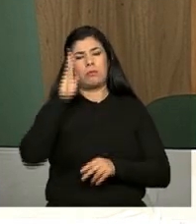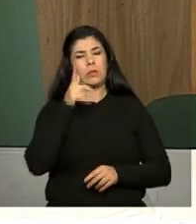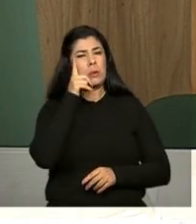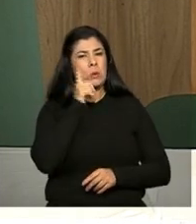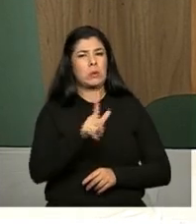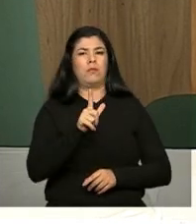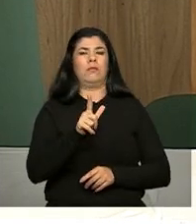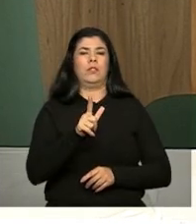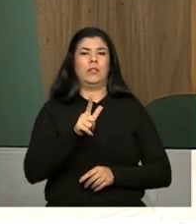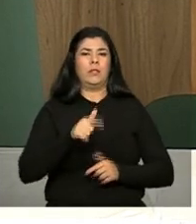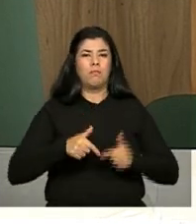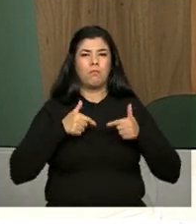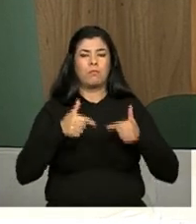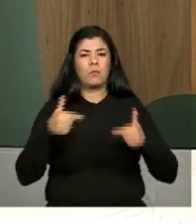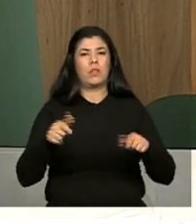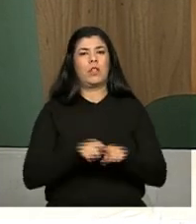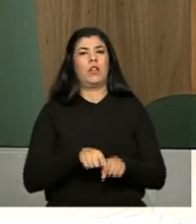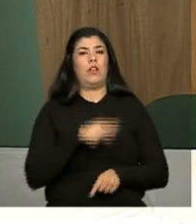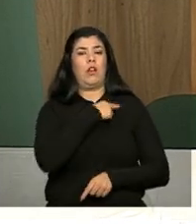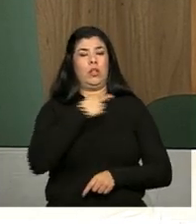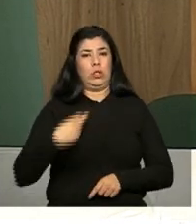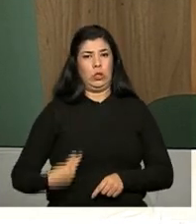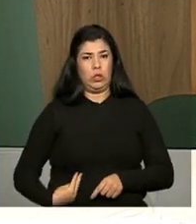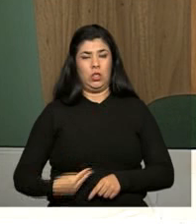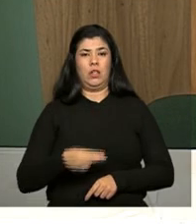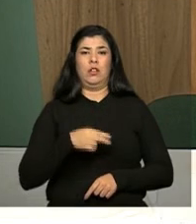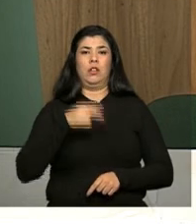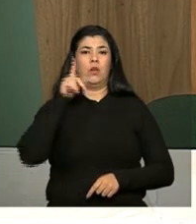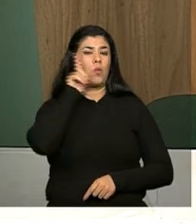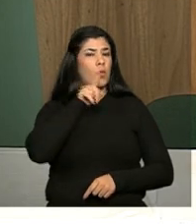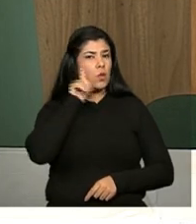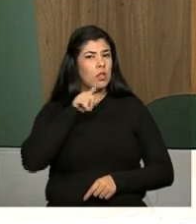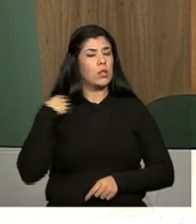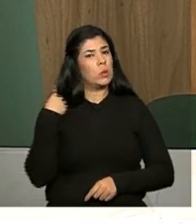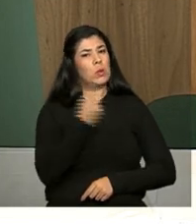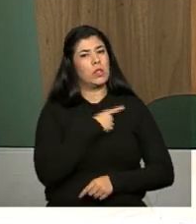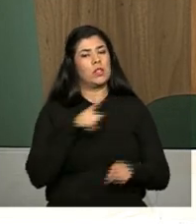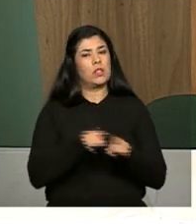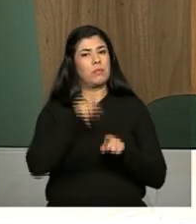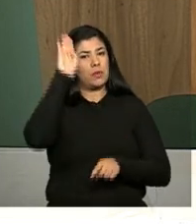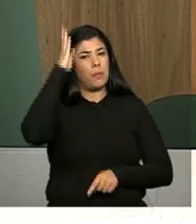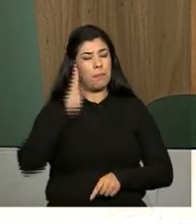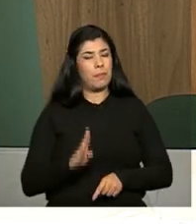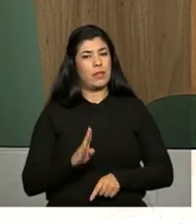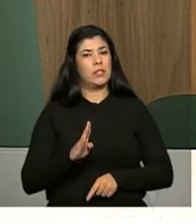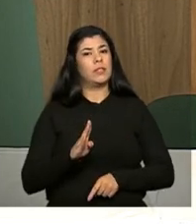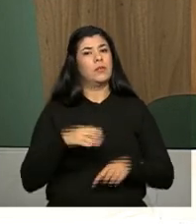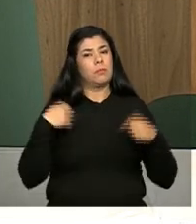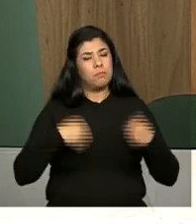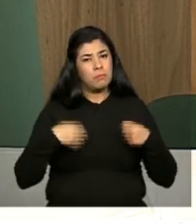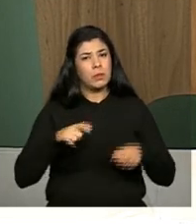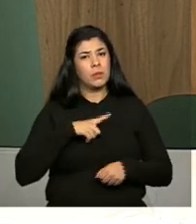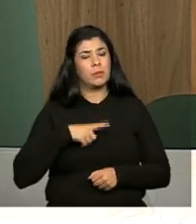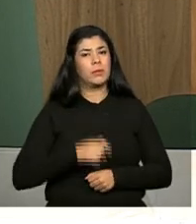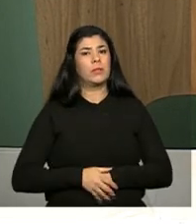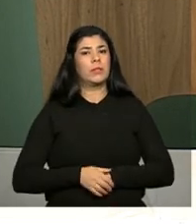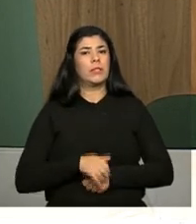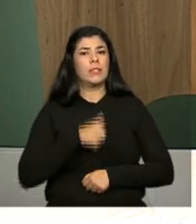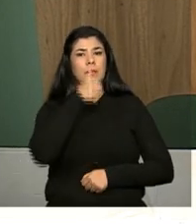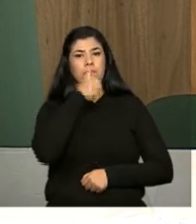desse fica a China tá saindo Estados Unidos está saindo o Brasil tem que sair isso faz algum sacrifício